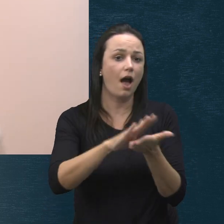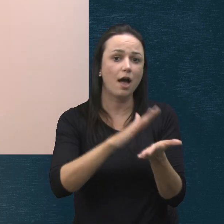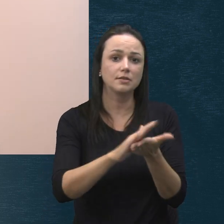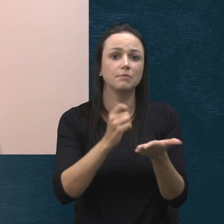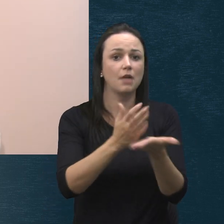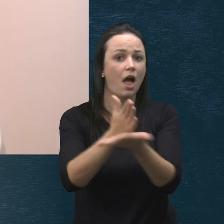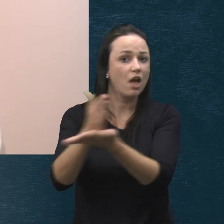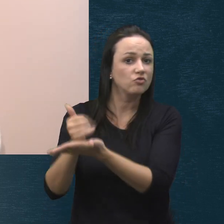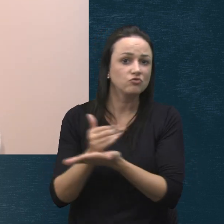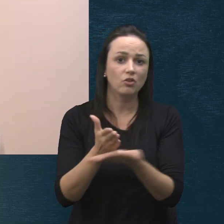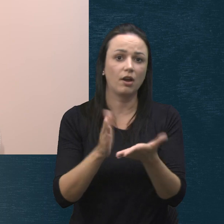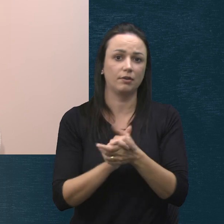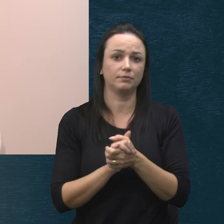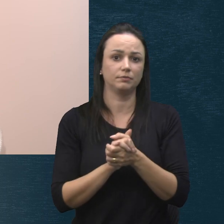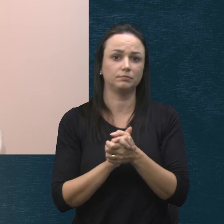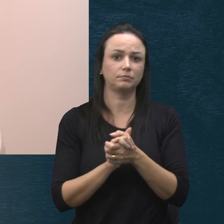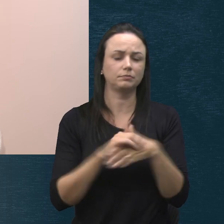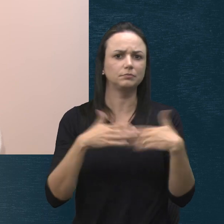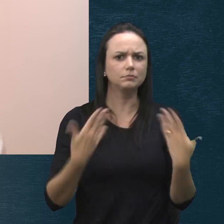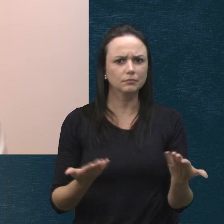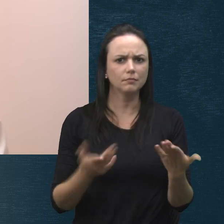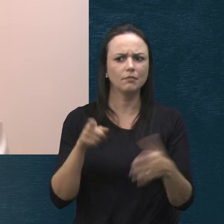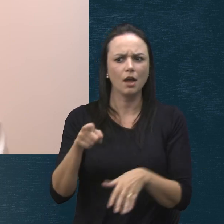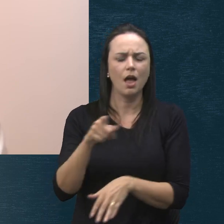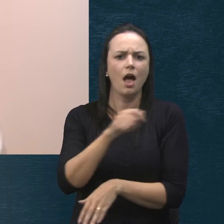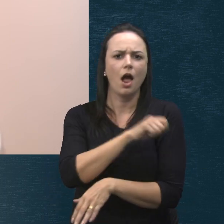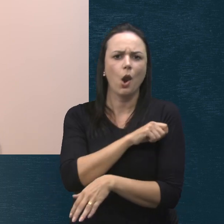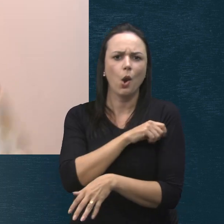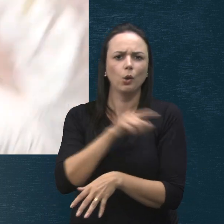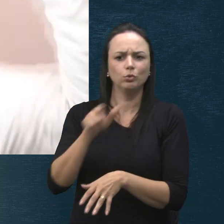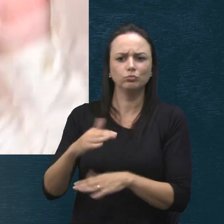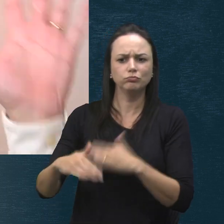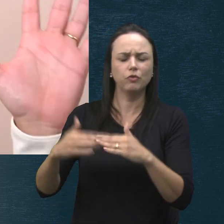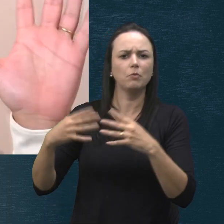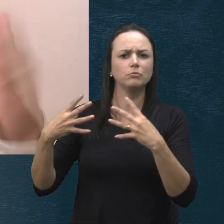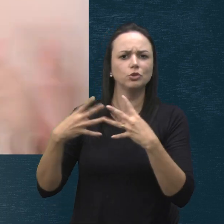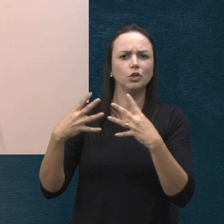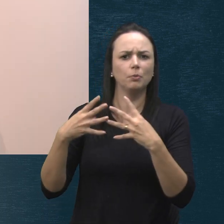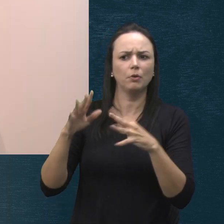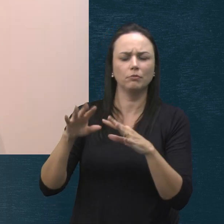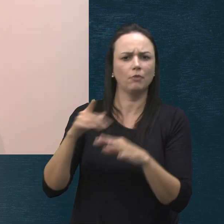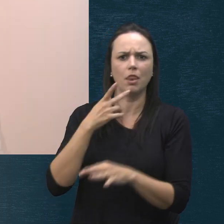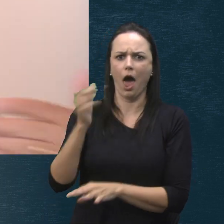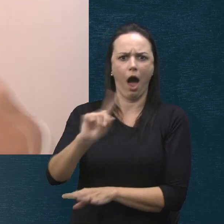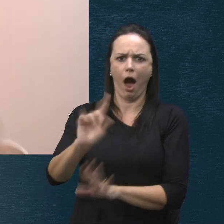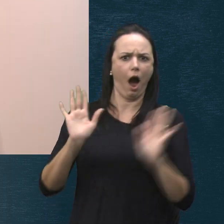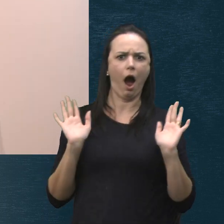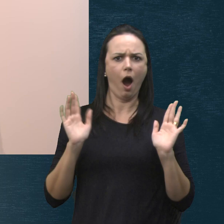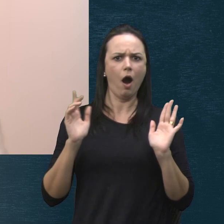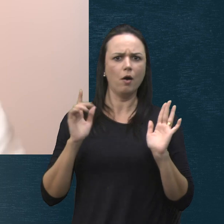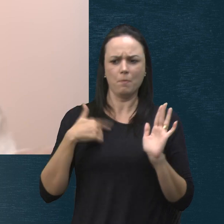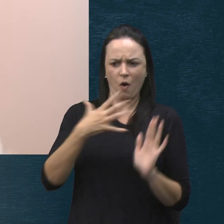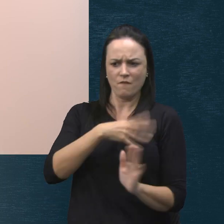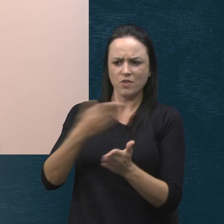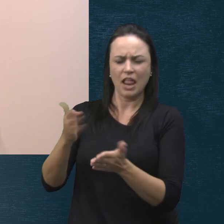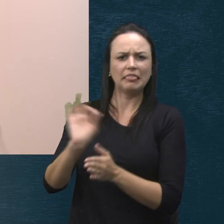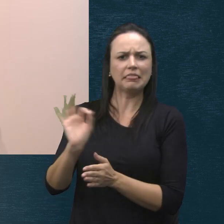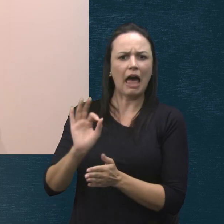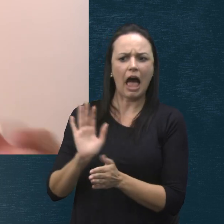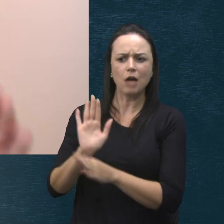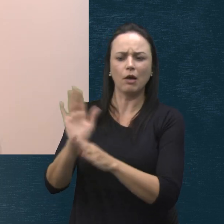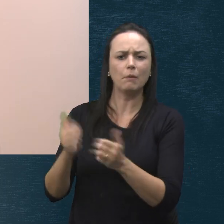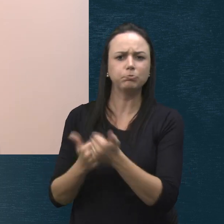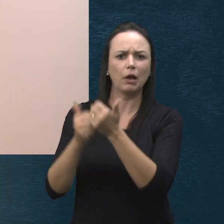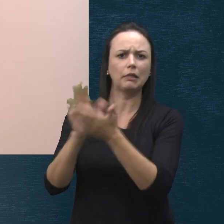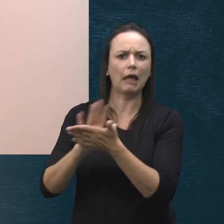entre todos. Aí o aluno com desenvolvimento típico, através da sua família, diz, não, mas eu não quero saber disso. Se meu filho não está tendo nada, eu vou sair dessa